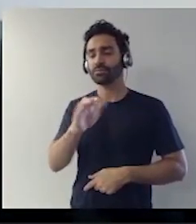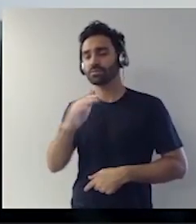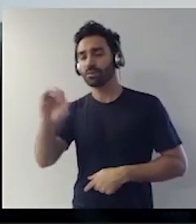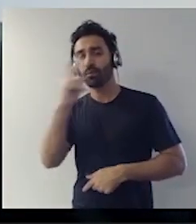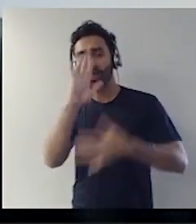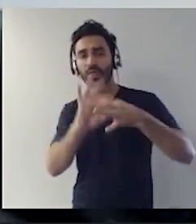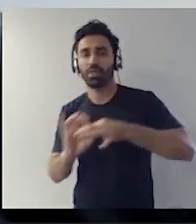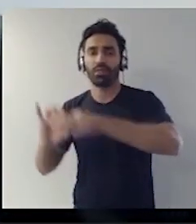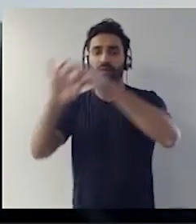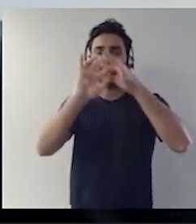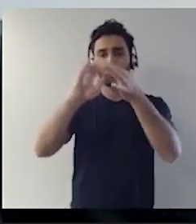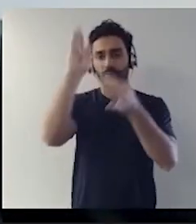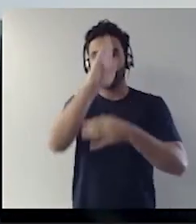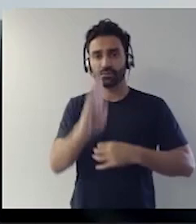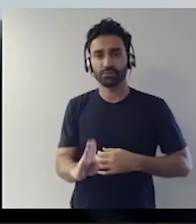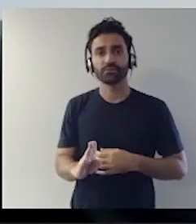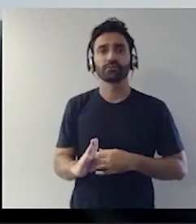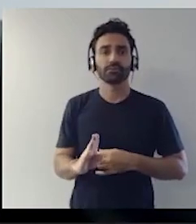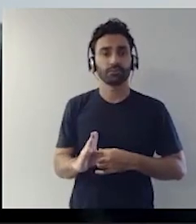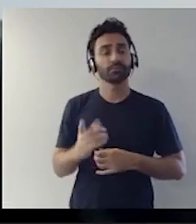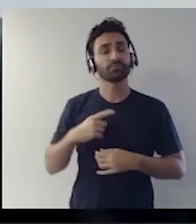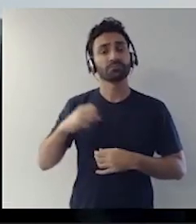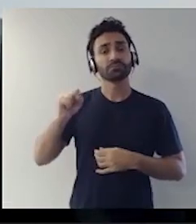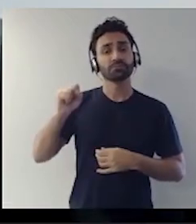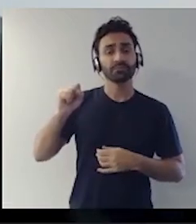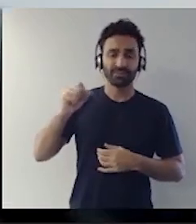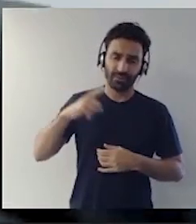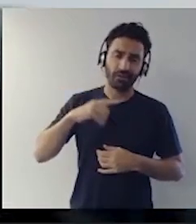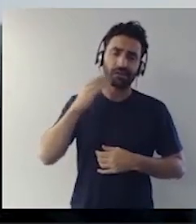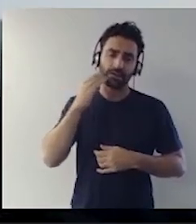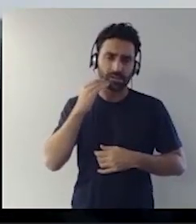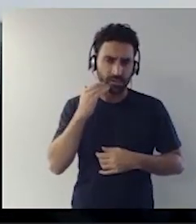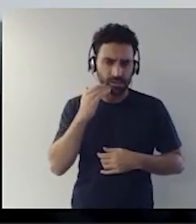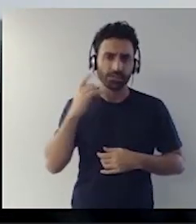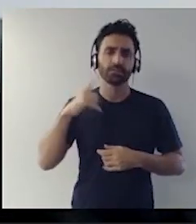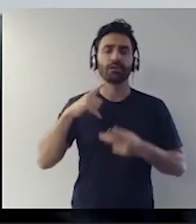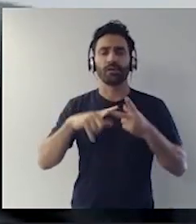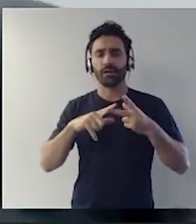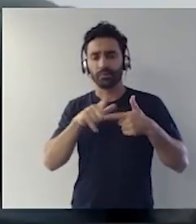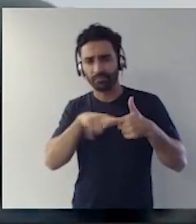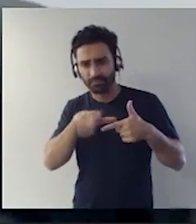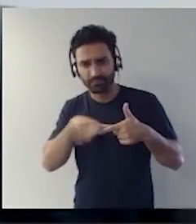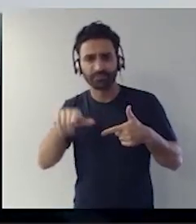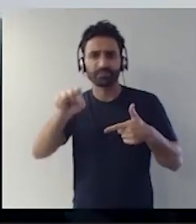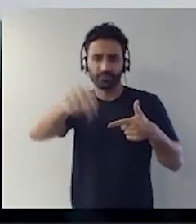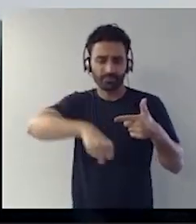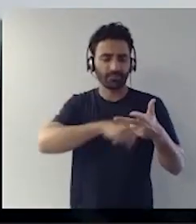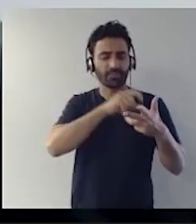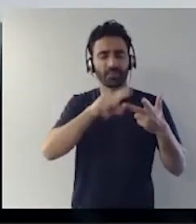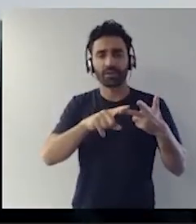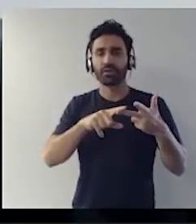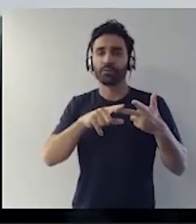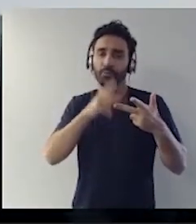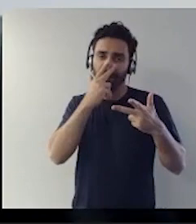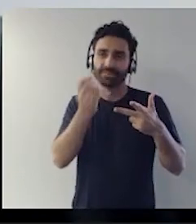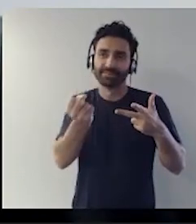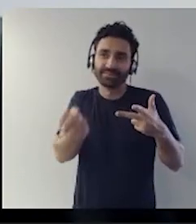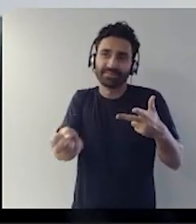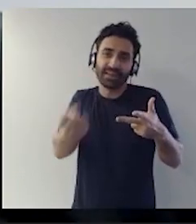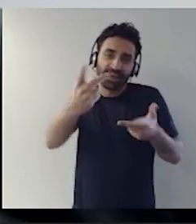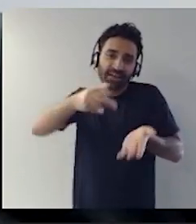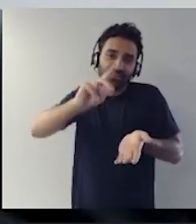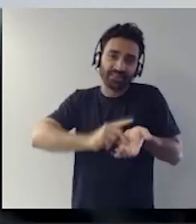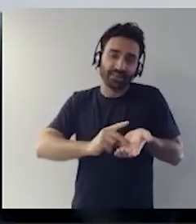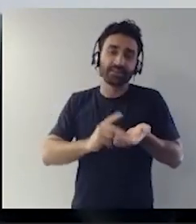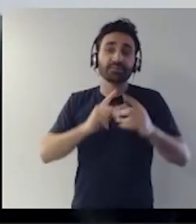uma federação. Sim, imperfeita, sim, limitada, sim, um tanto quanto esquizofrênica, sejamos